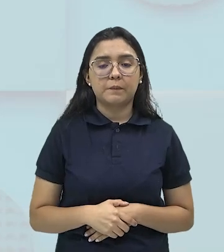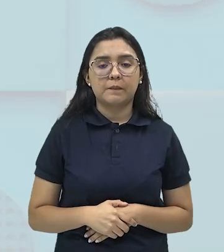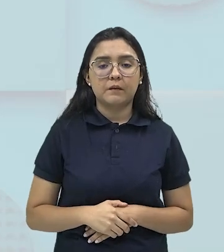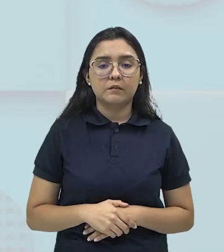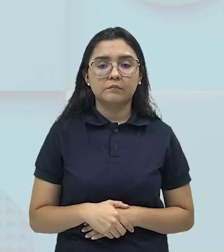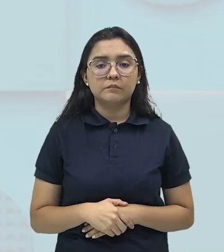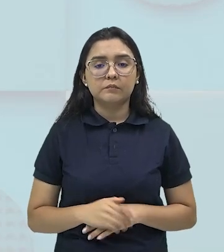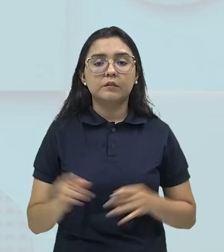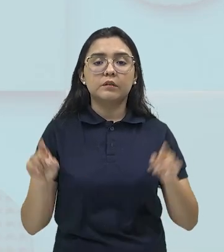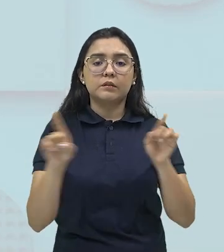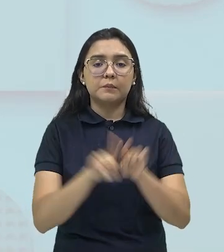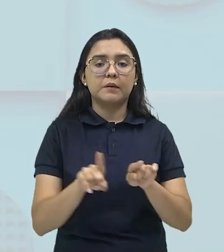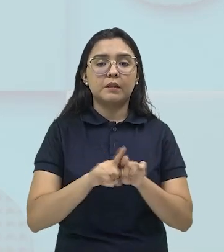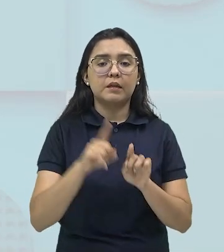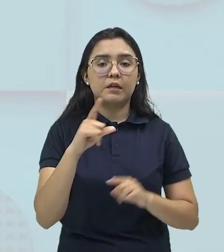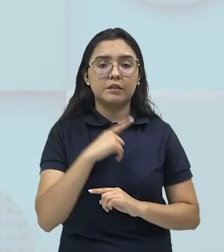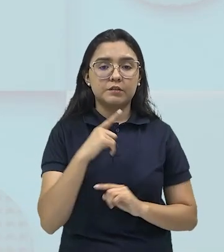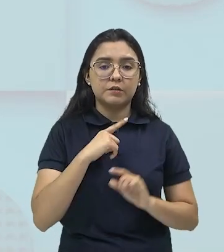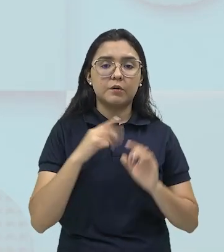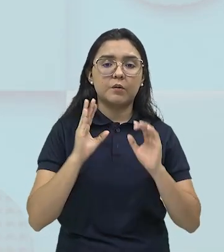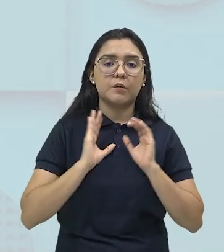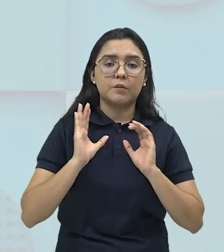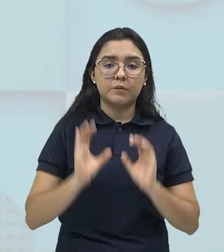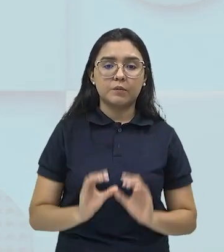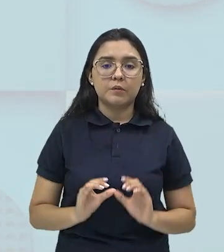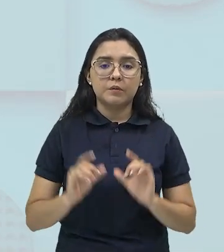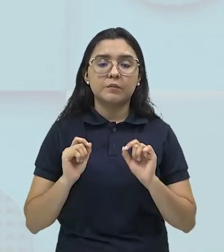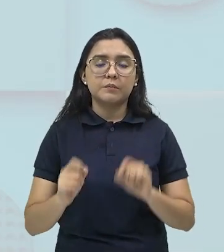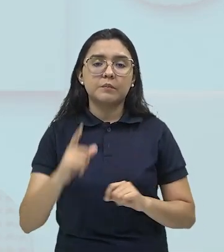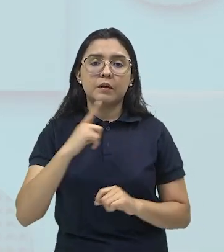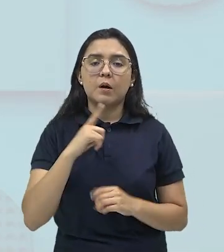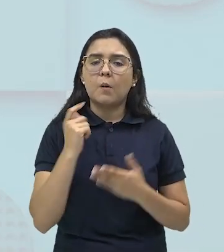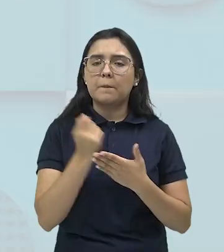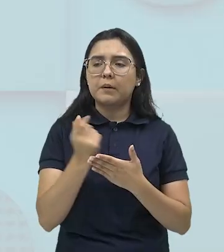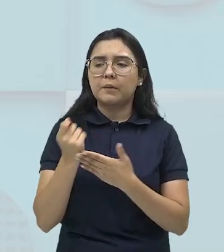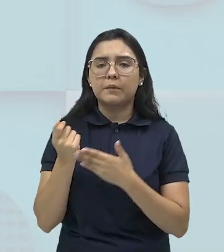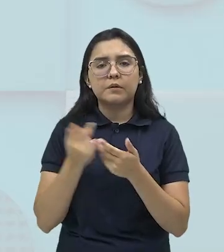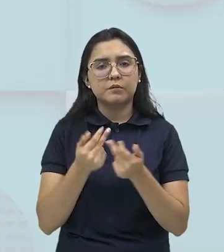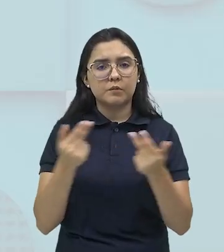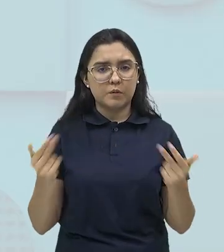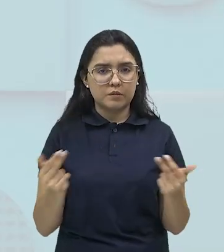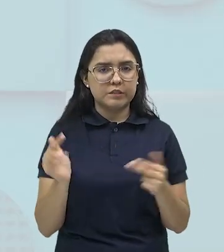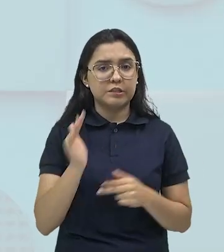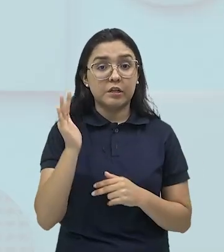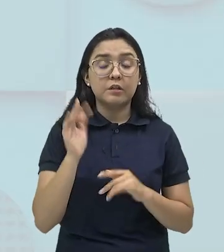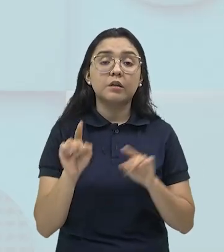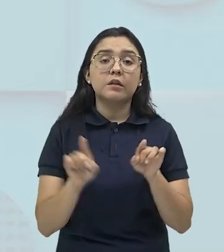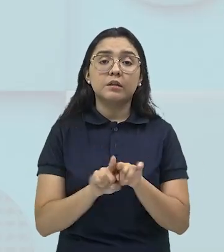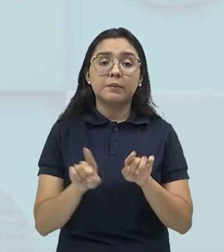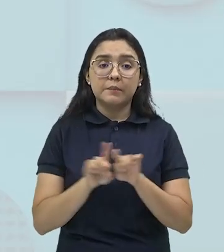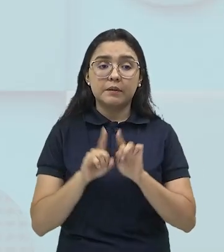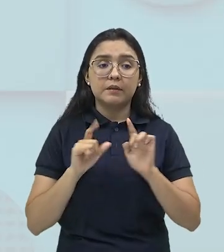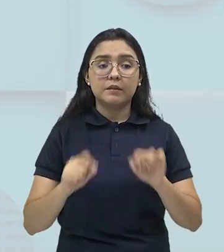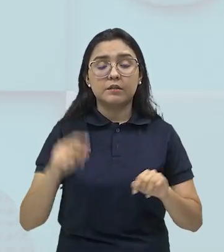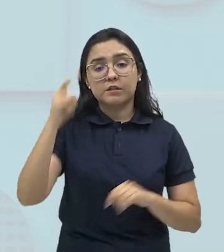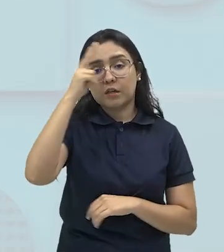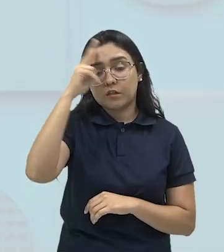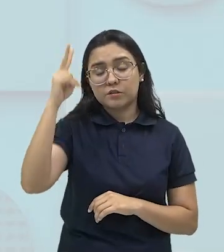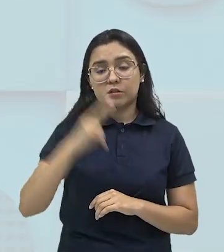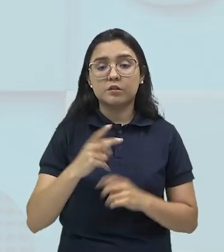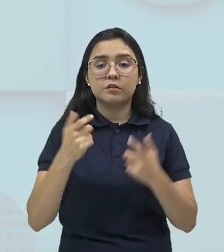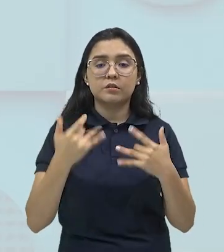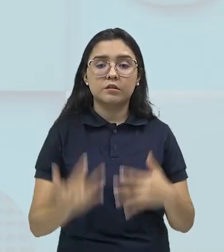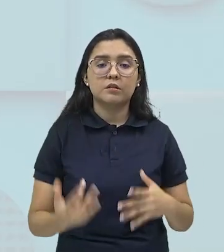é que ela tinha um comportamento de consumismo exagerado. E na história conta que ela passou uma noite